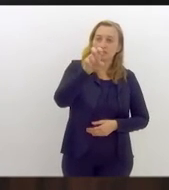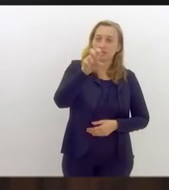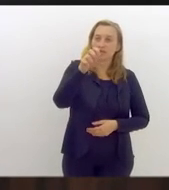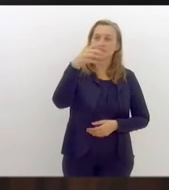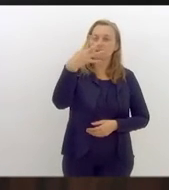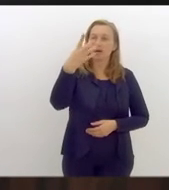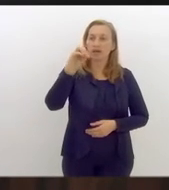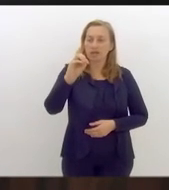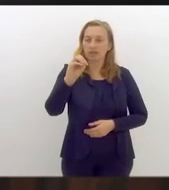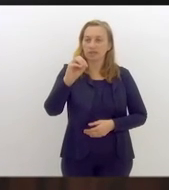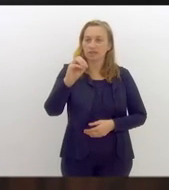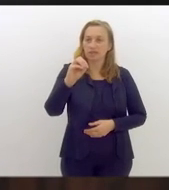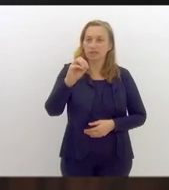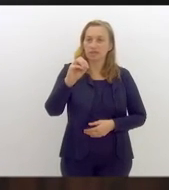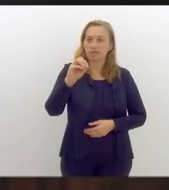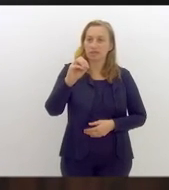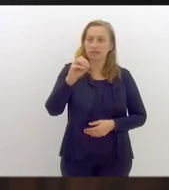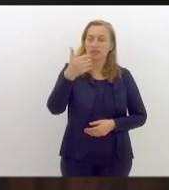1540,